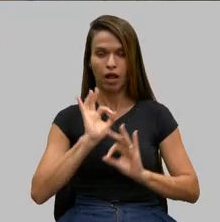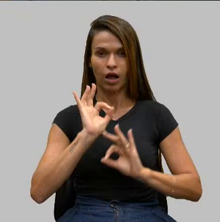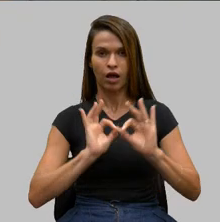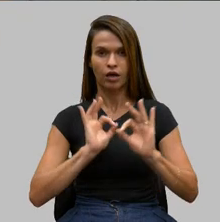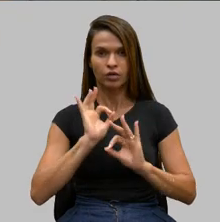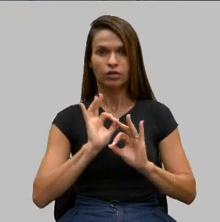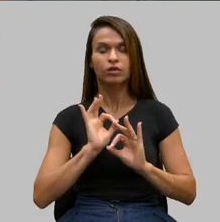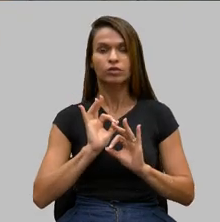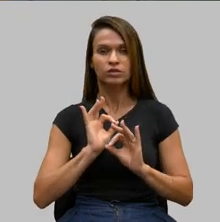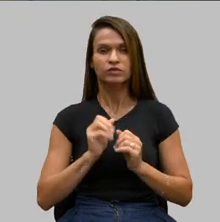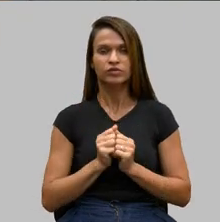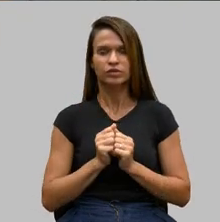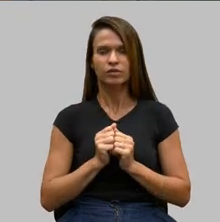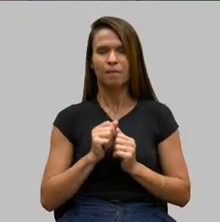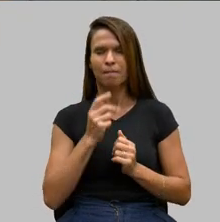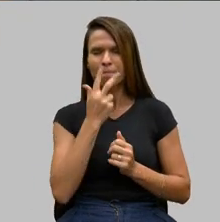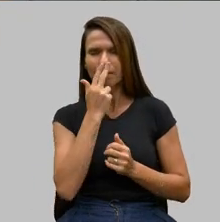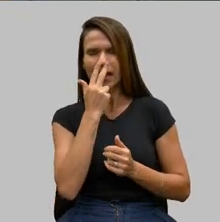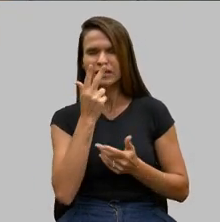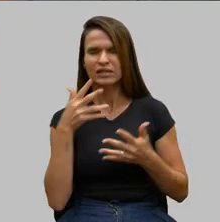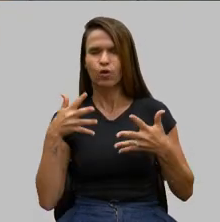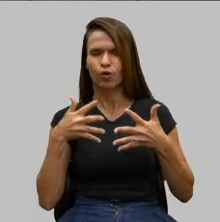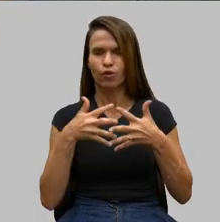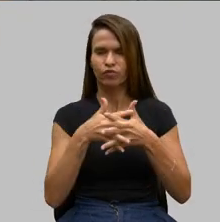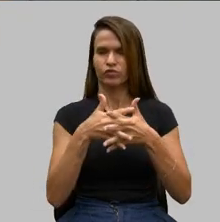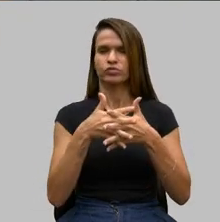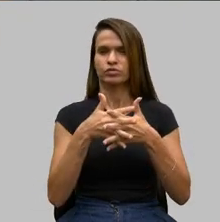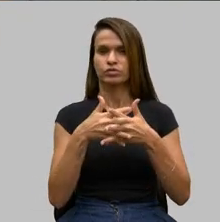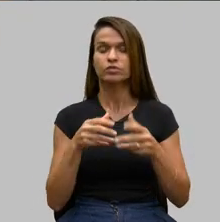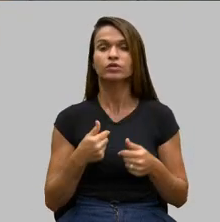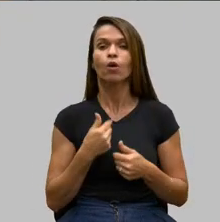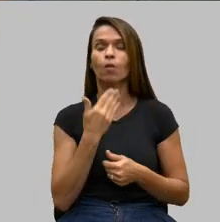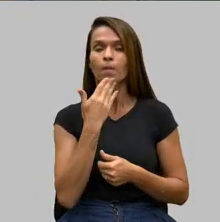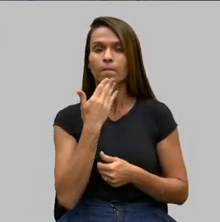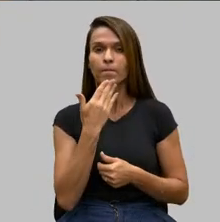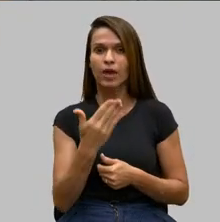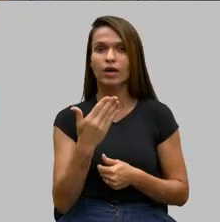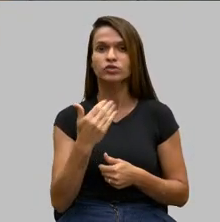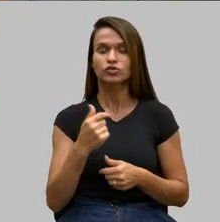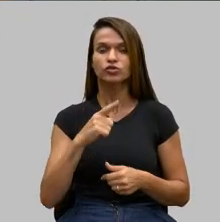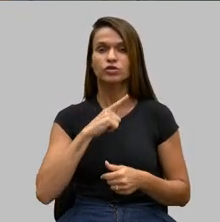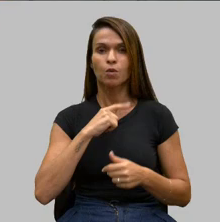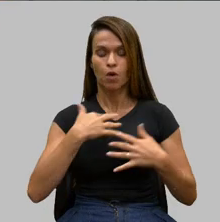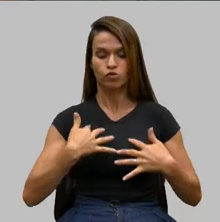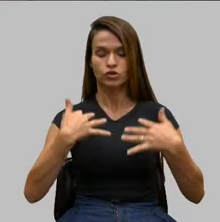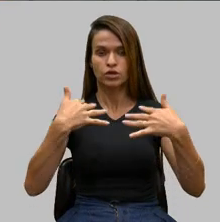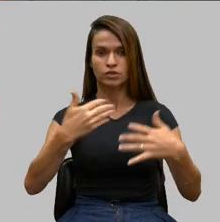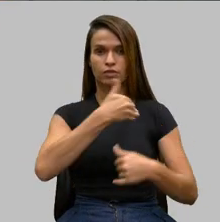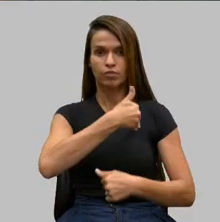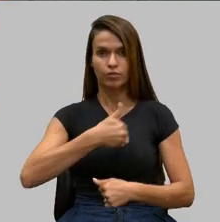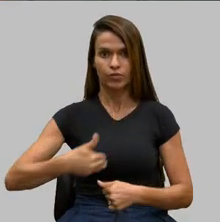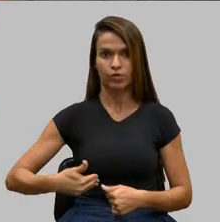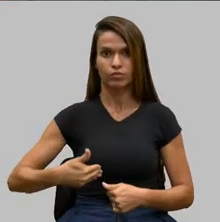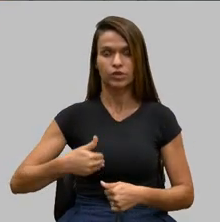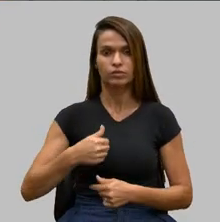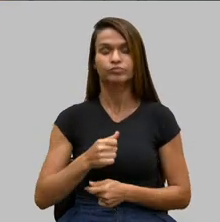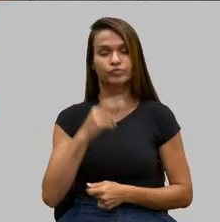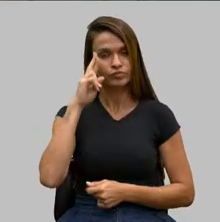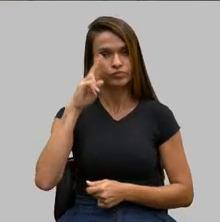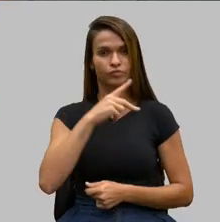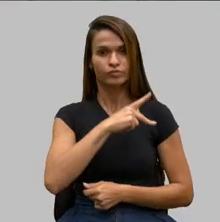ainda é muito obscuro para nós então fica aqui o meu pedido de audiência pública Presidente para